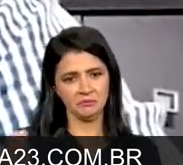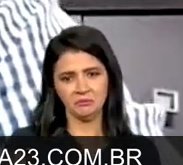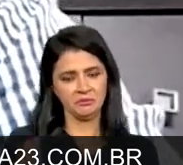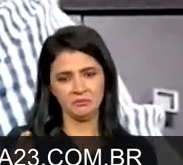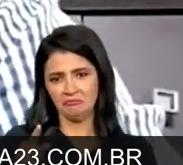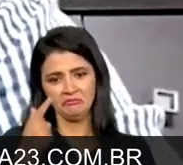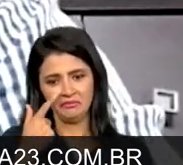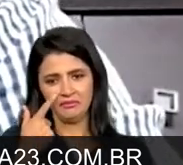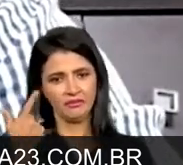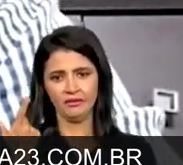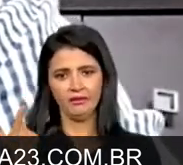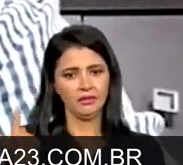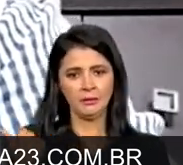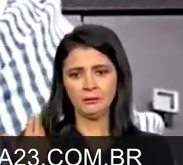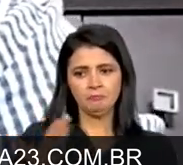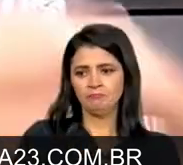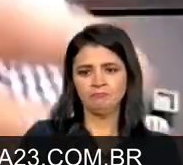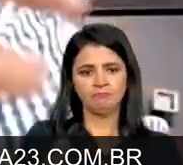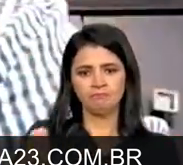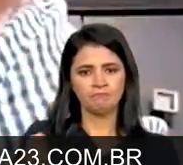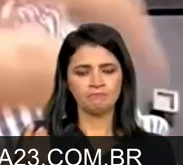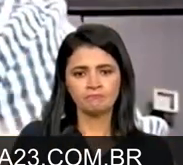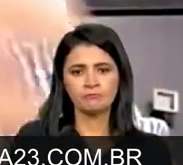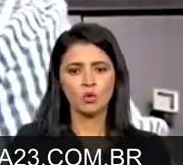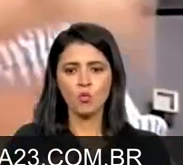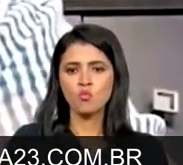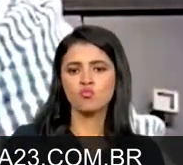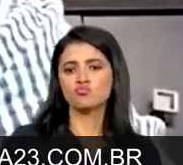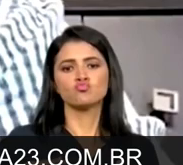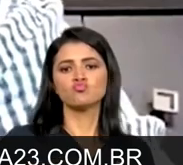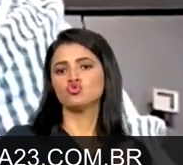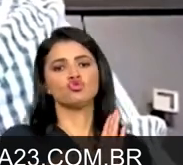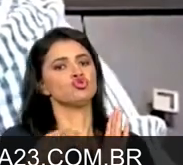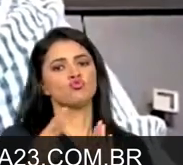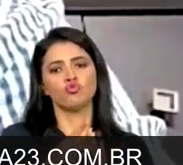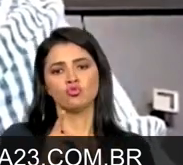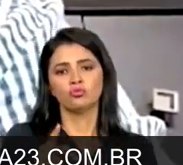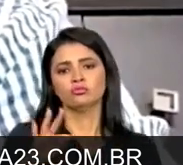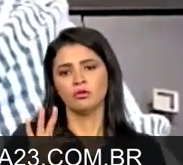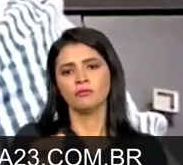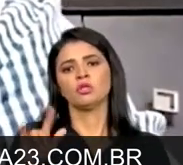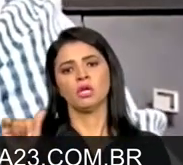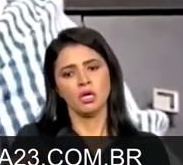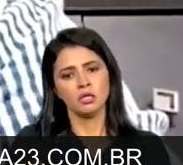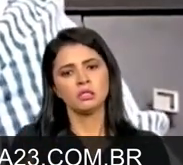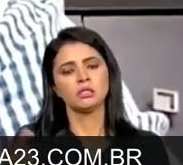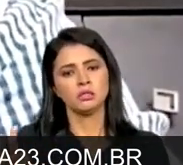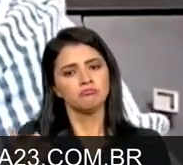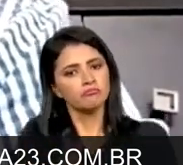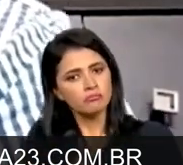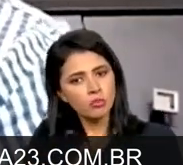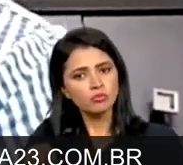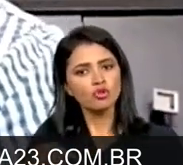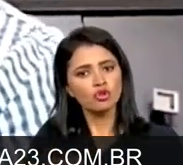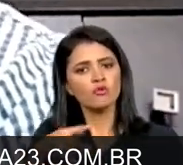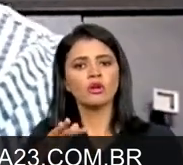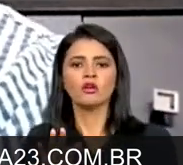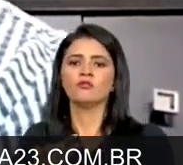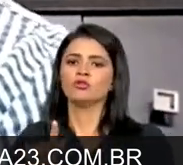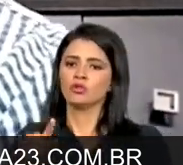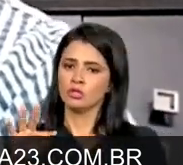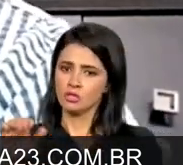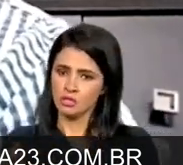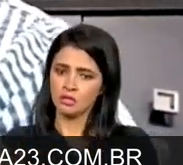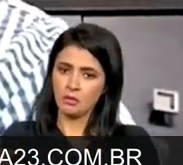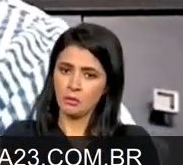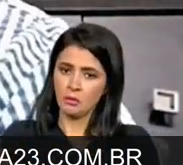sentido, desvirtua completamente a lógica, a proposição do que é o FGTS, essa